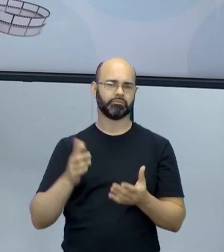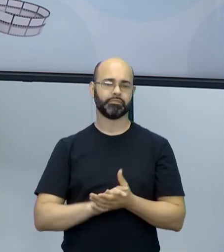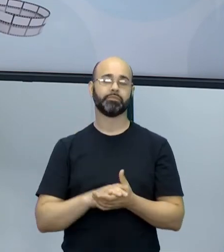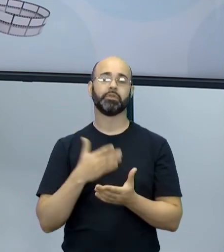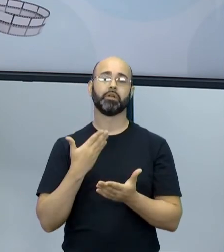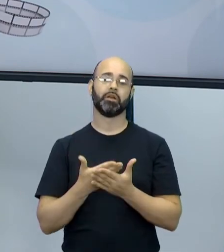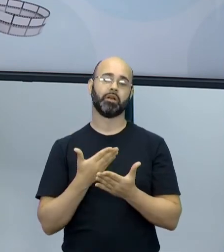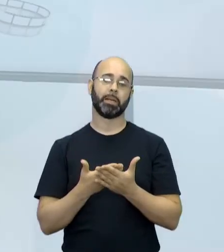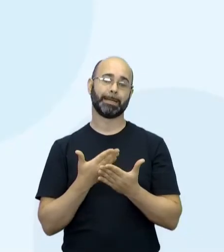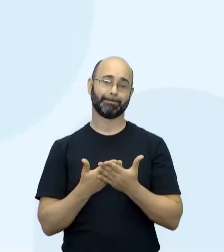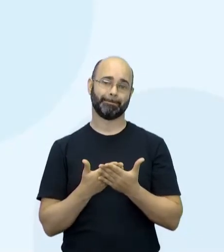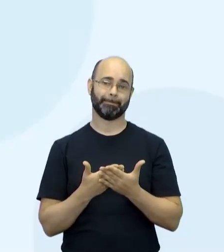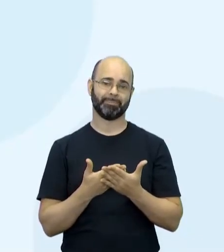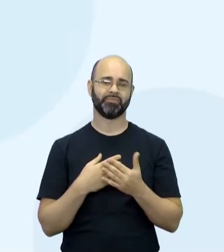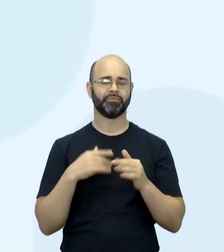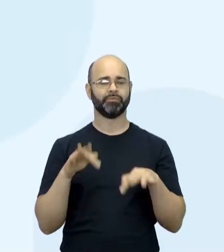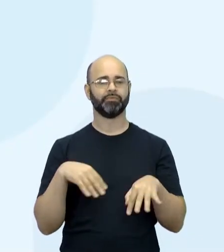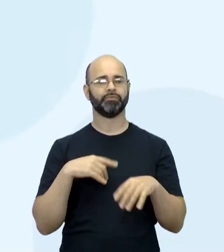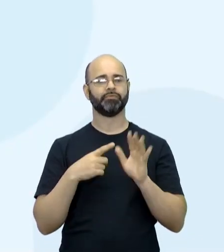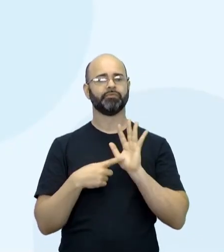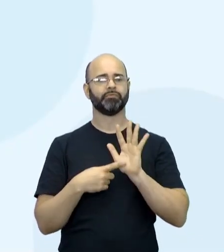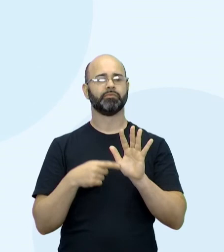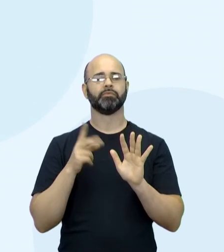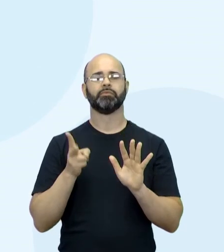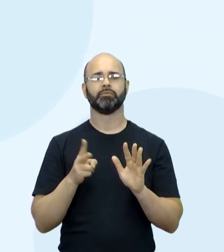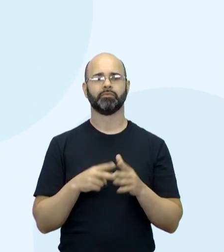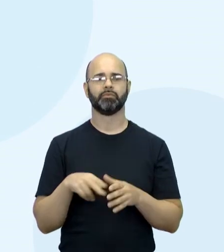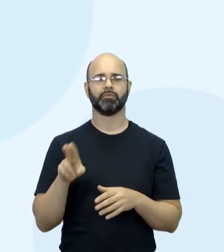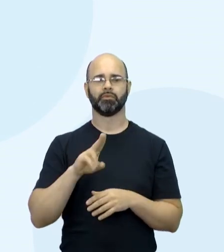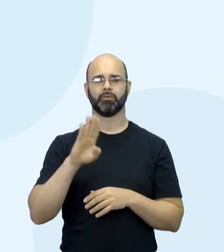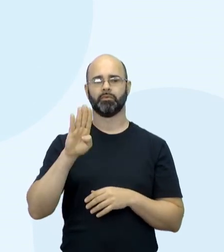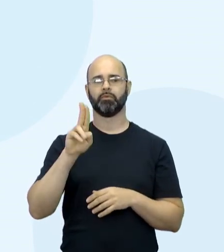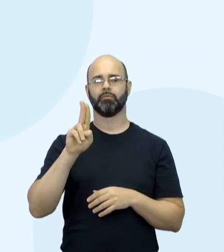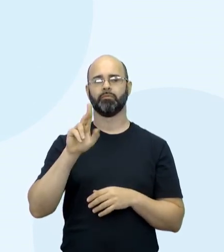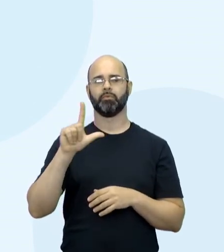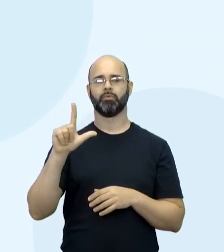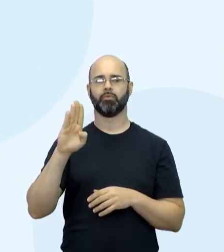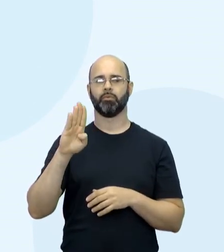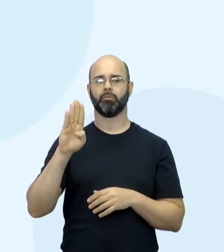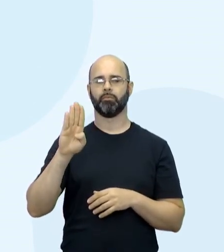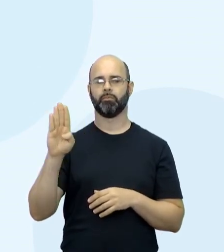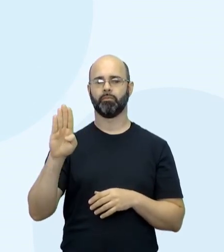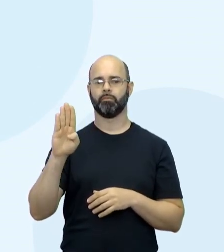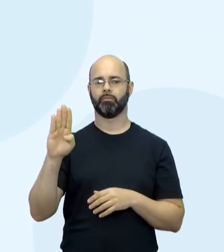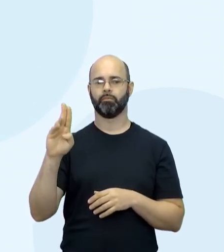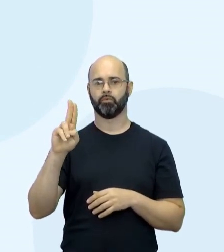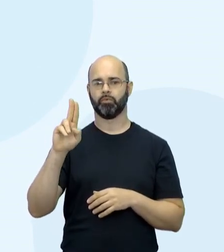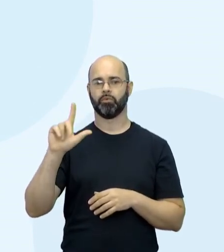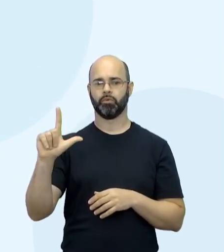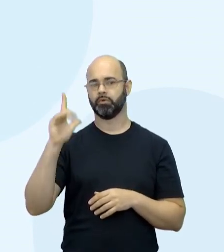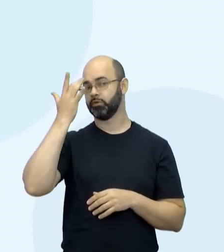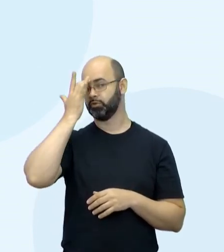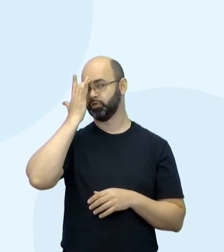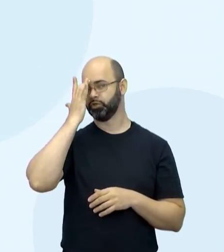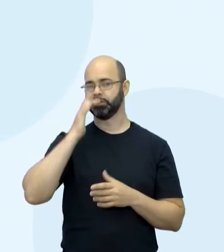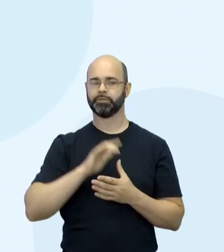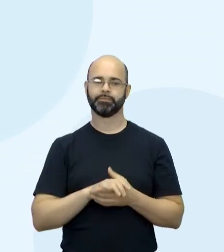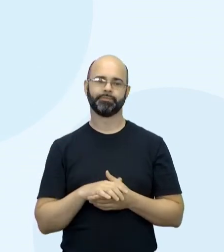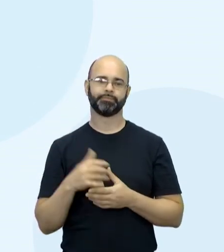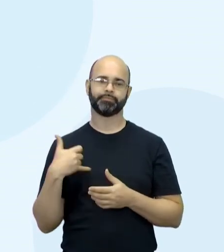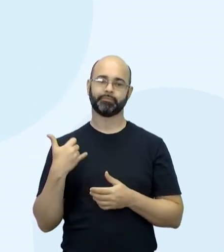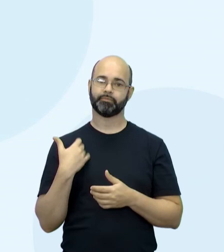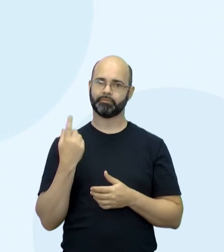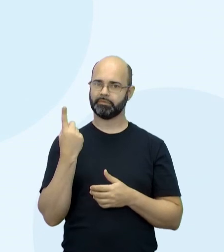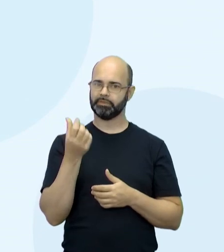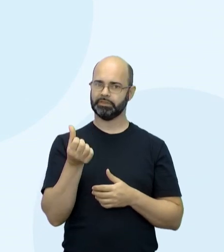termino a aula indicando um filme. Para vocês, indico hoje o filme Bobo. É um filme indiano. Censura 16 anos,